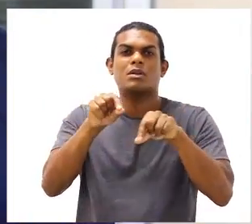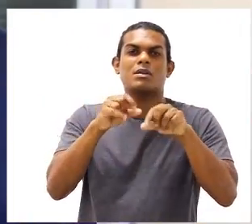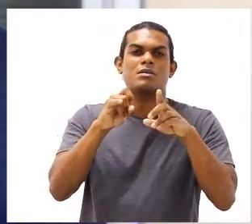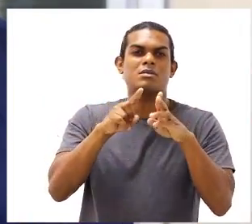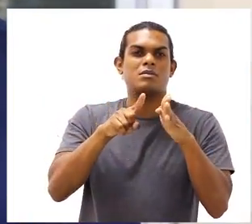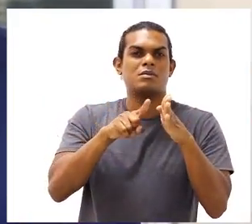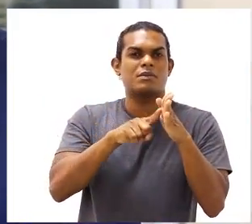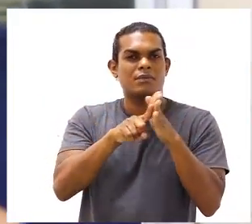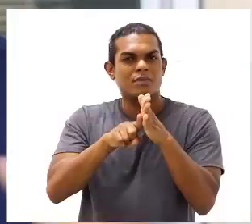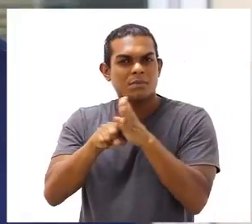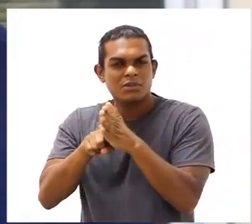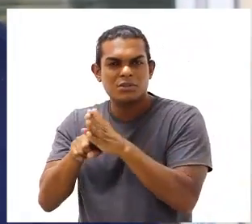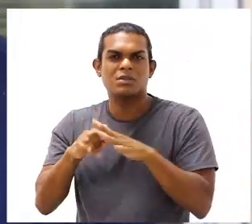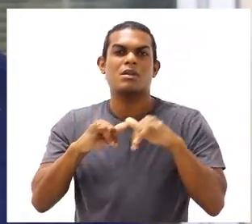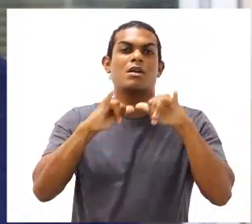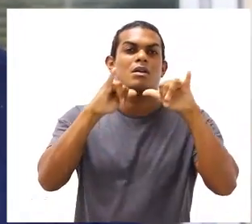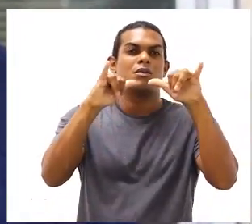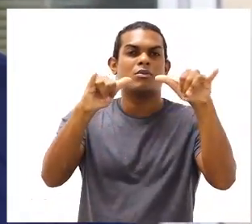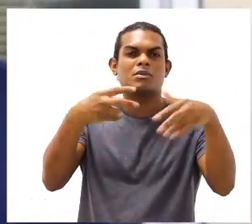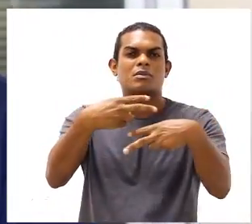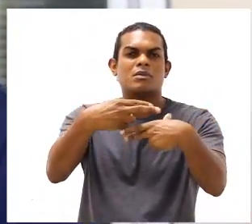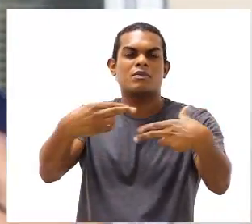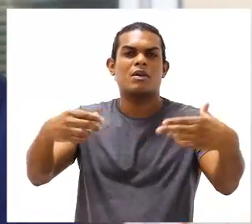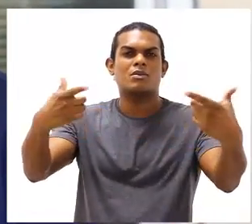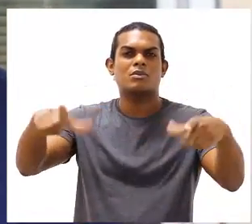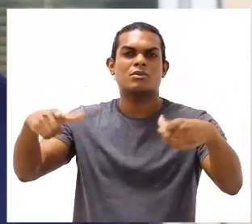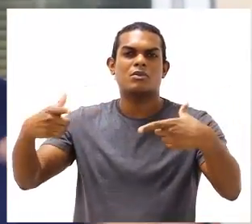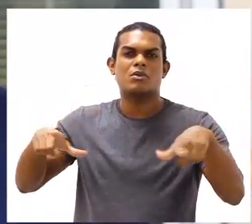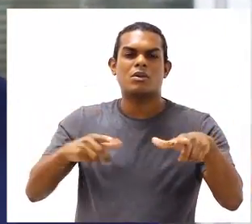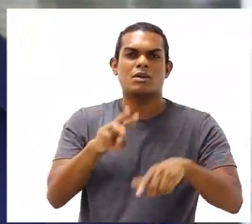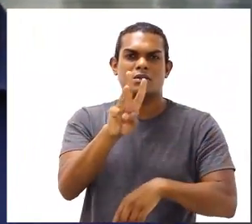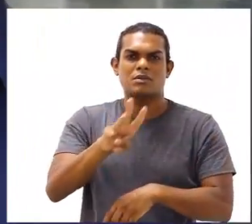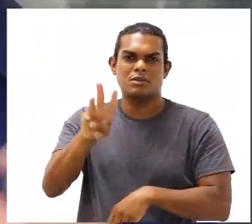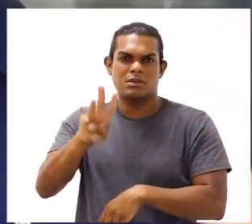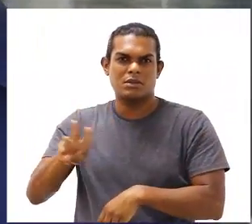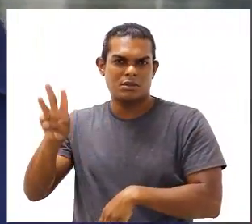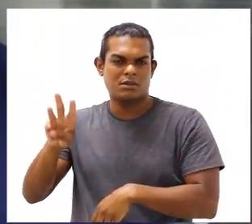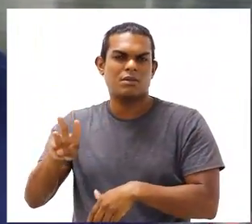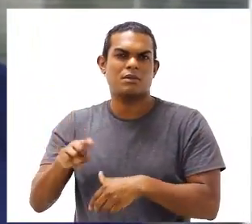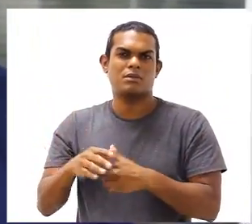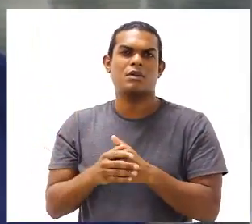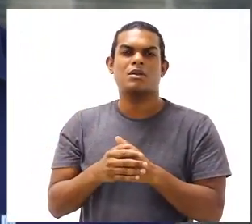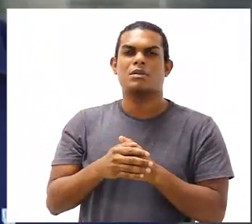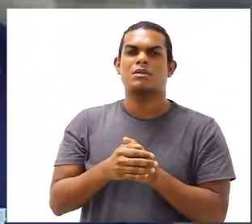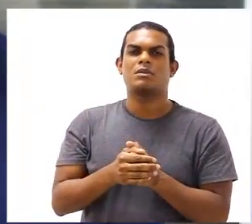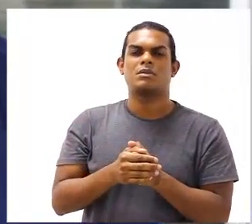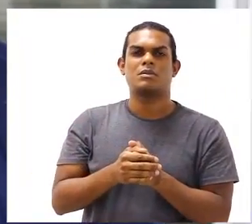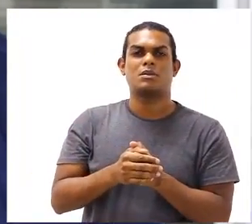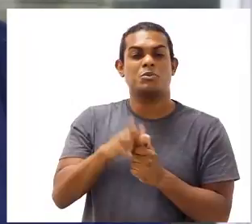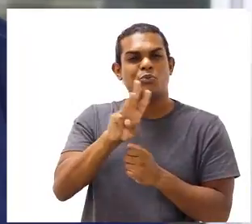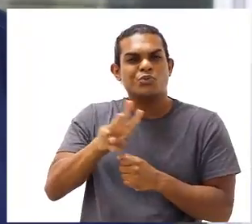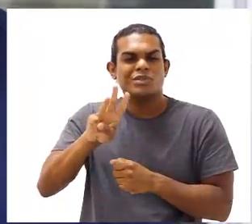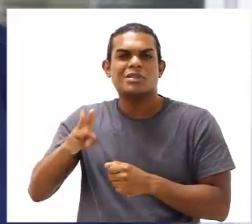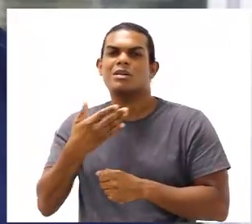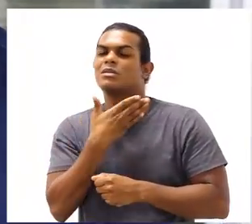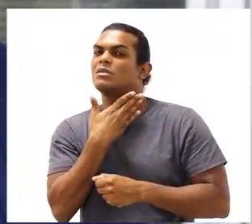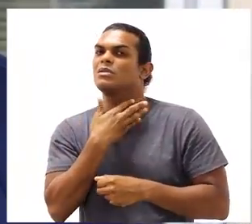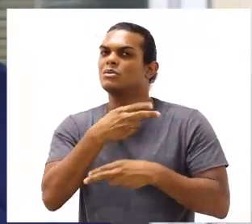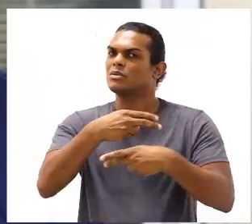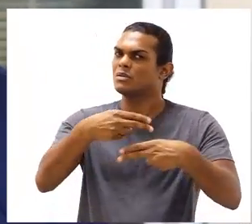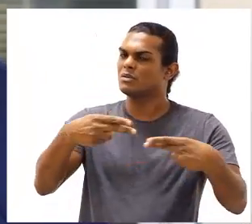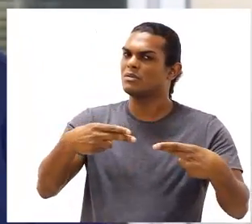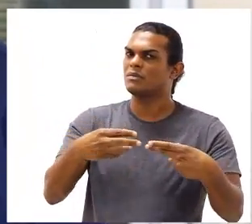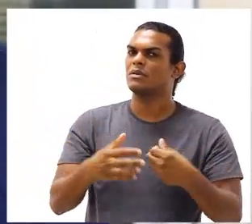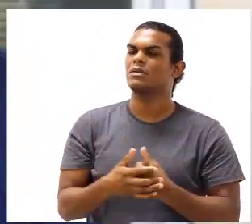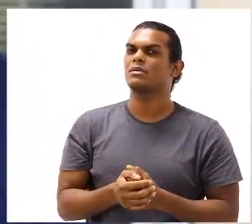tempo que a gente está com essa revolução virtual, os portais, os sites, redes sociais, etc., a gente também tem um desafio muito